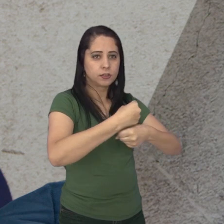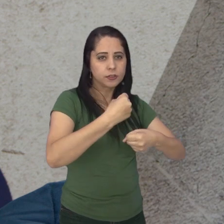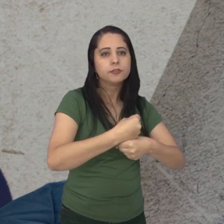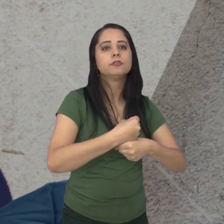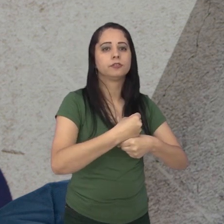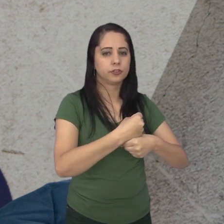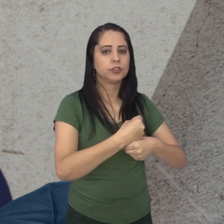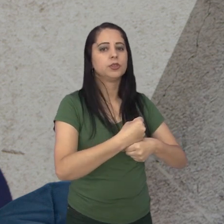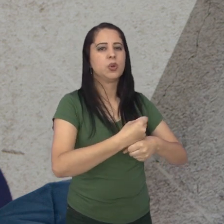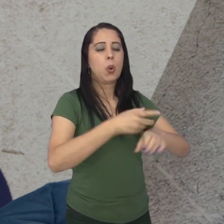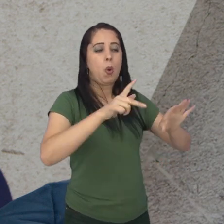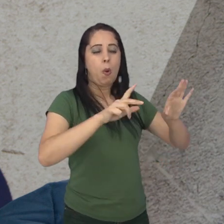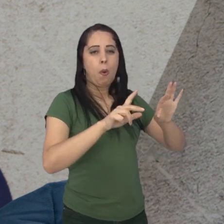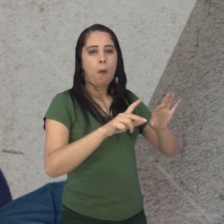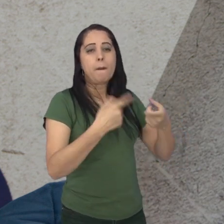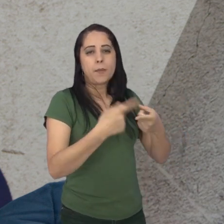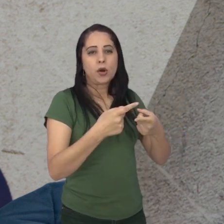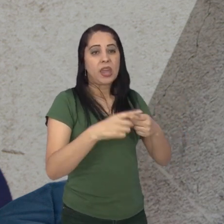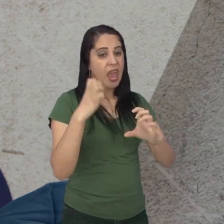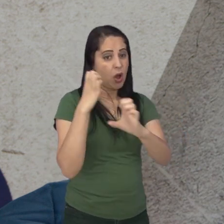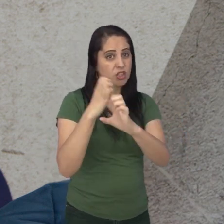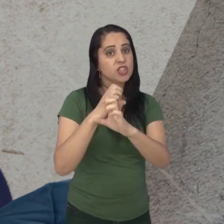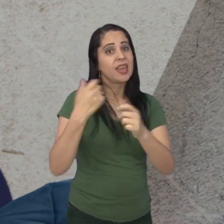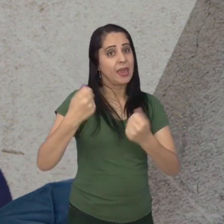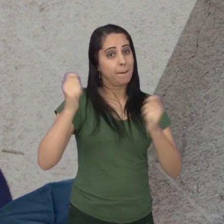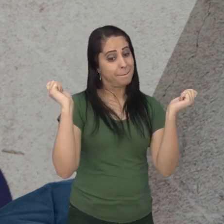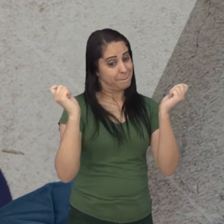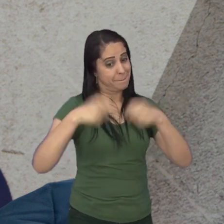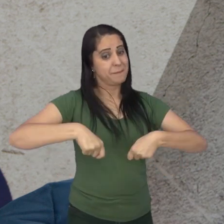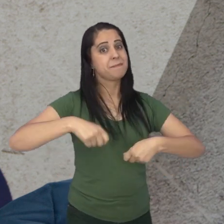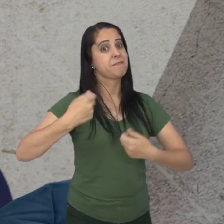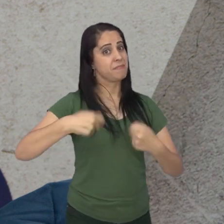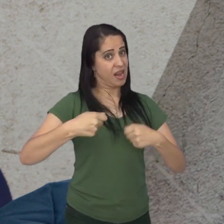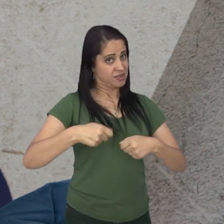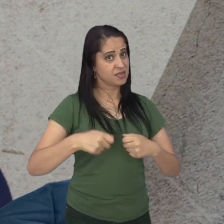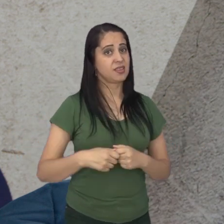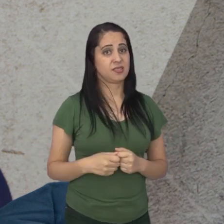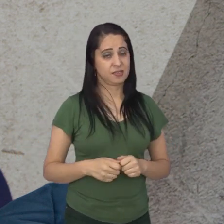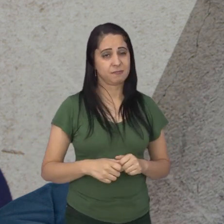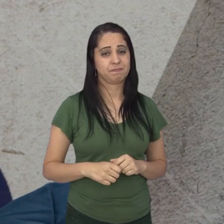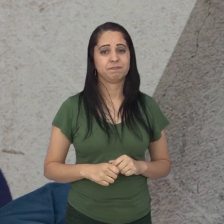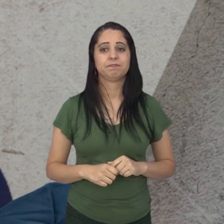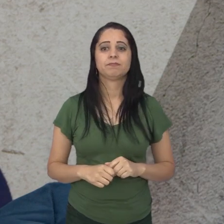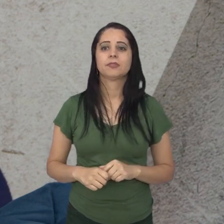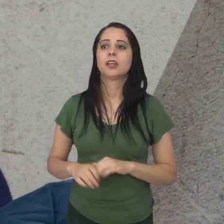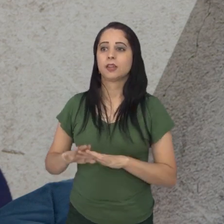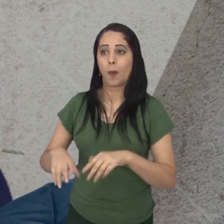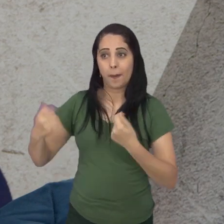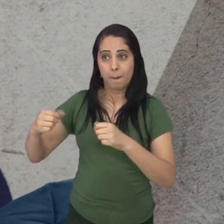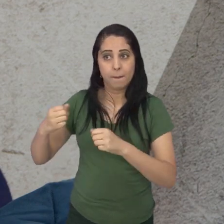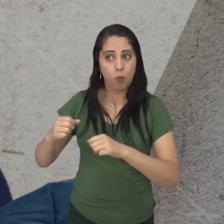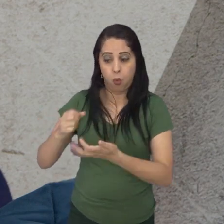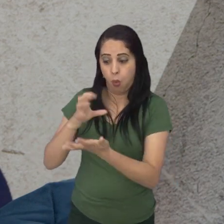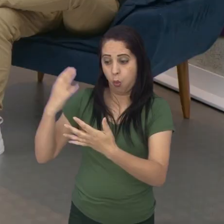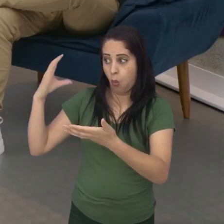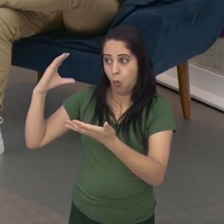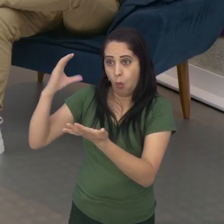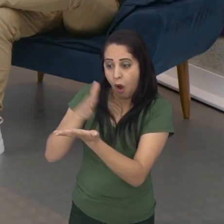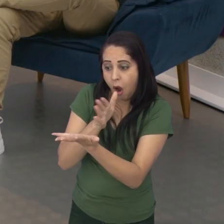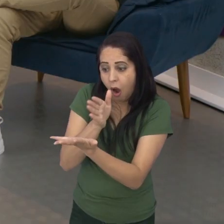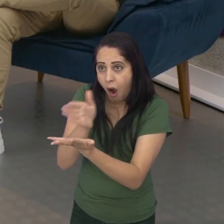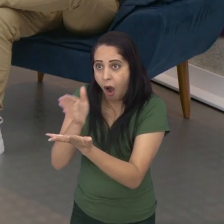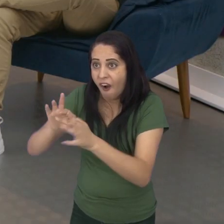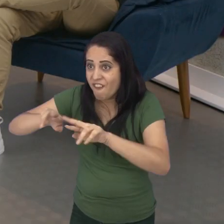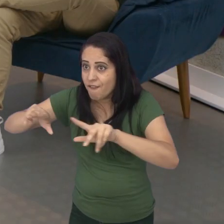desenvolvimento desses sistemas construtivos e projetos que o engenheiro civil vai precisar lidar ao longo da sua carreira. Ou seja,